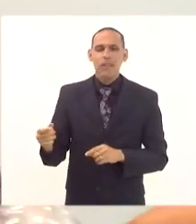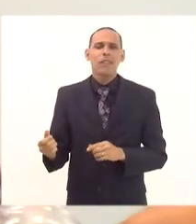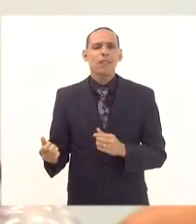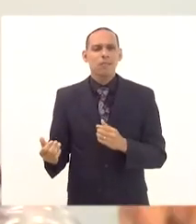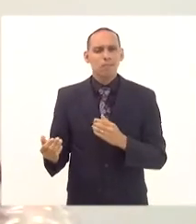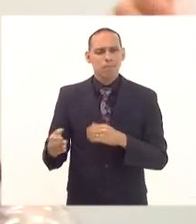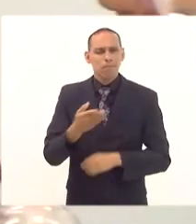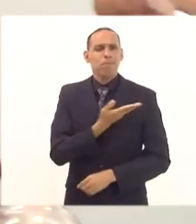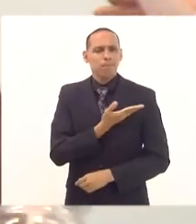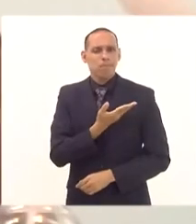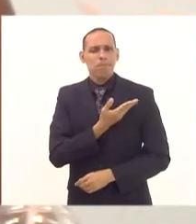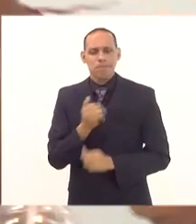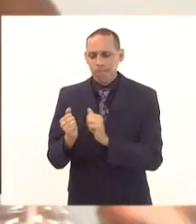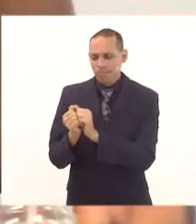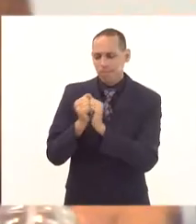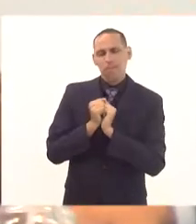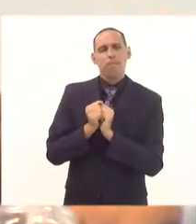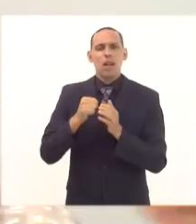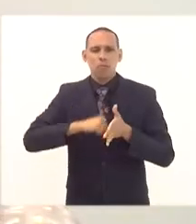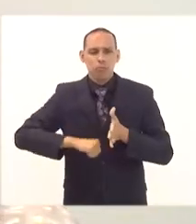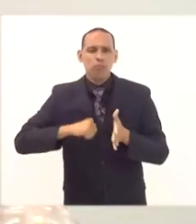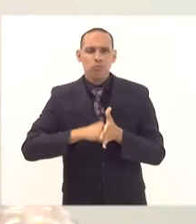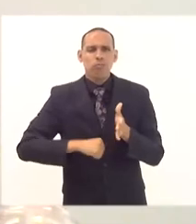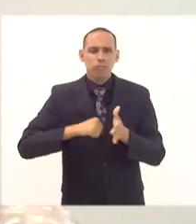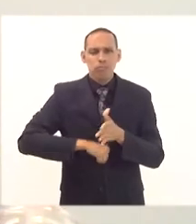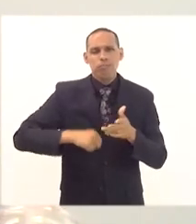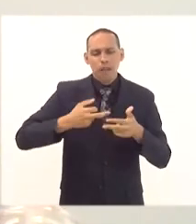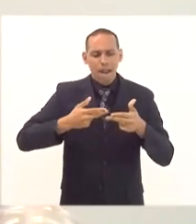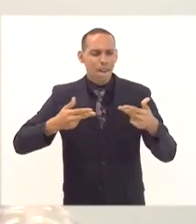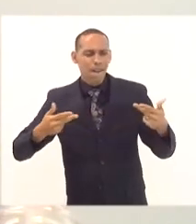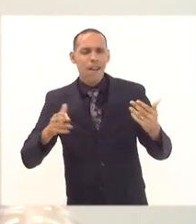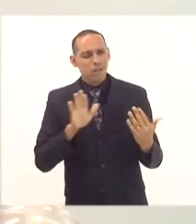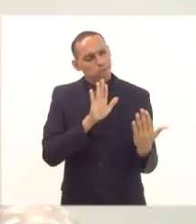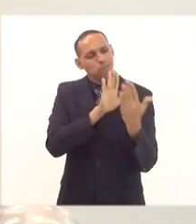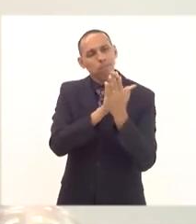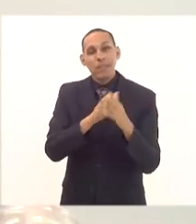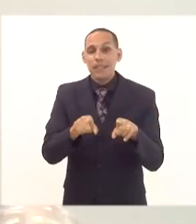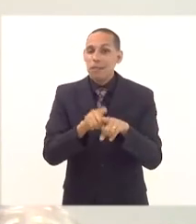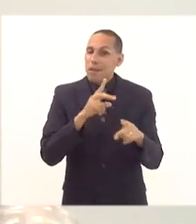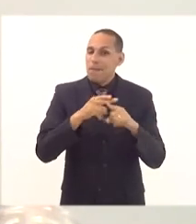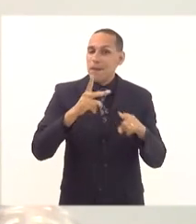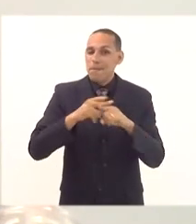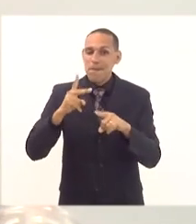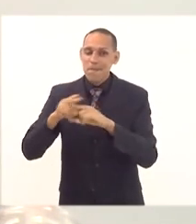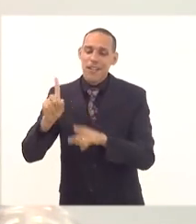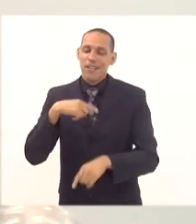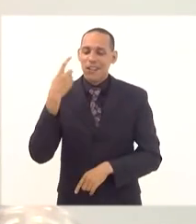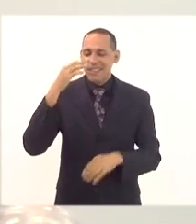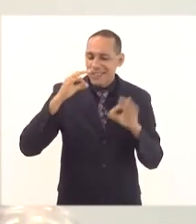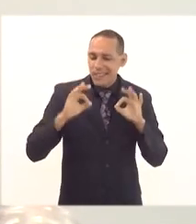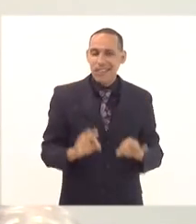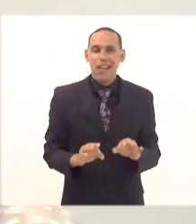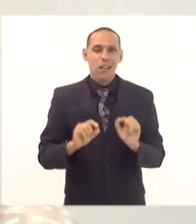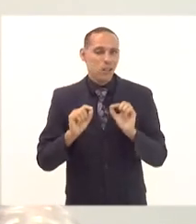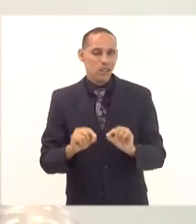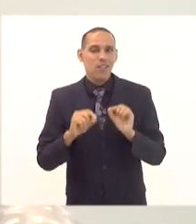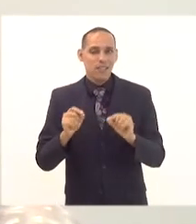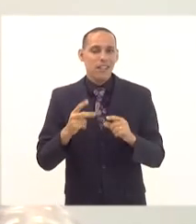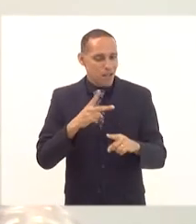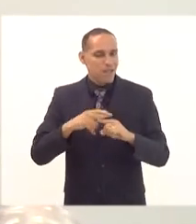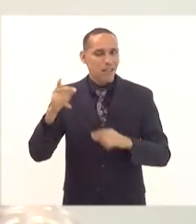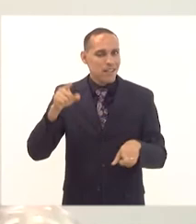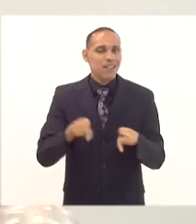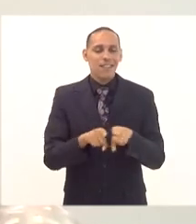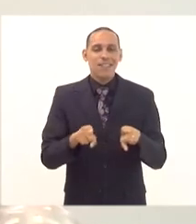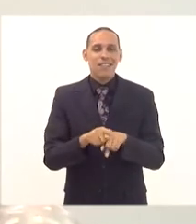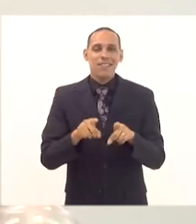aguerrido de luta nessa casa muitos enfrentamentos mas também muitas conquistas e a gente tem certeza que essa será mais